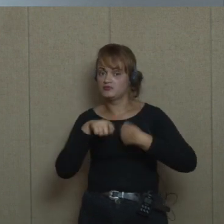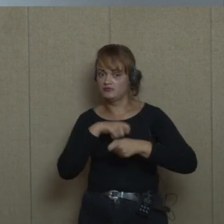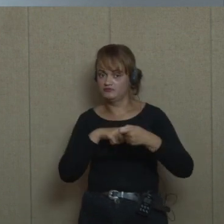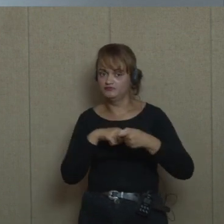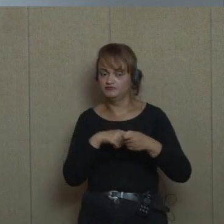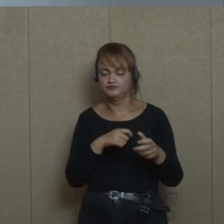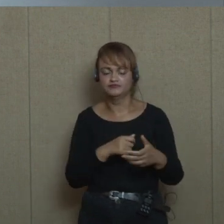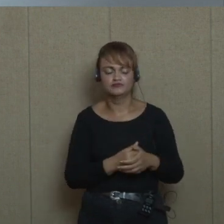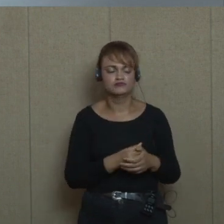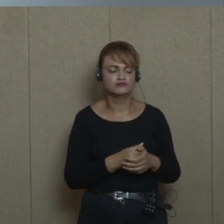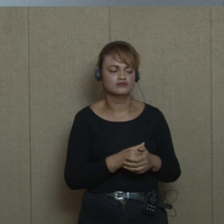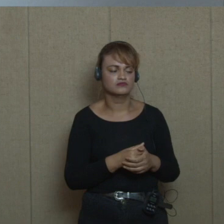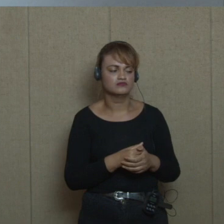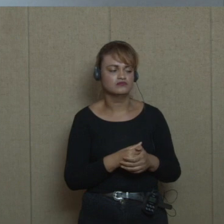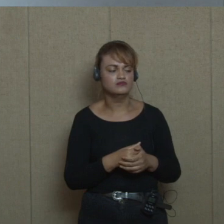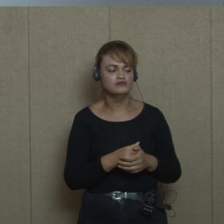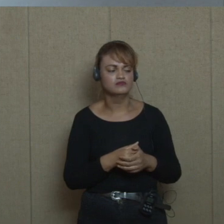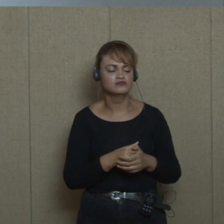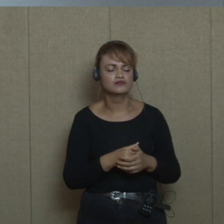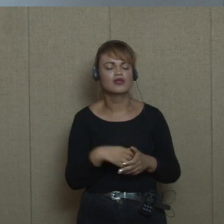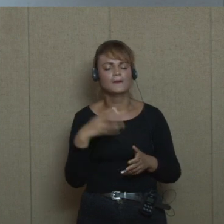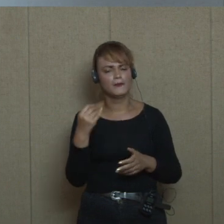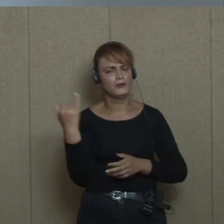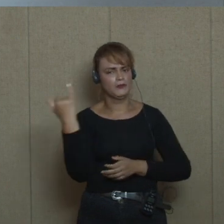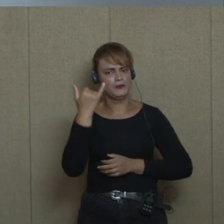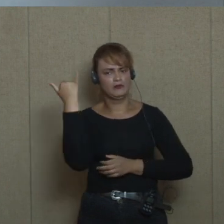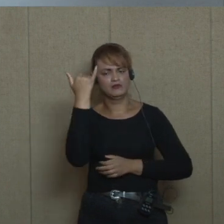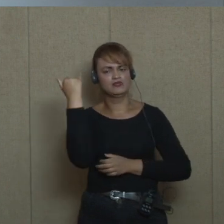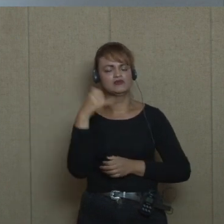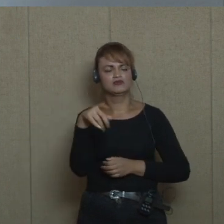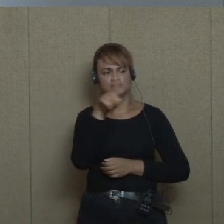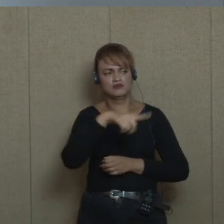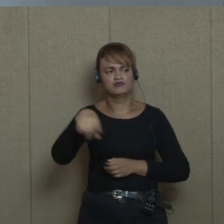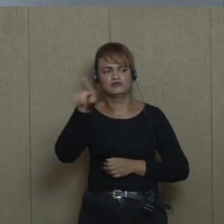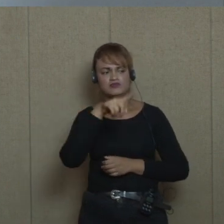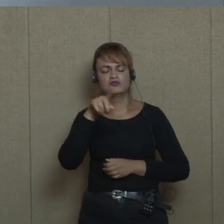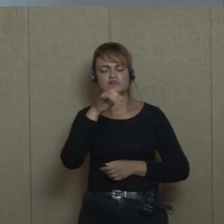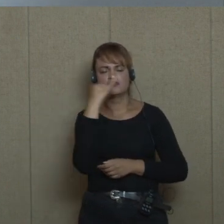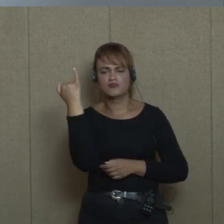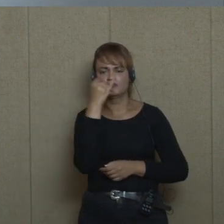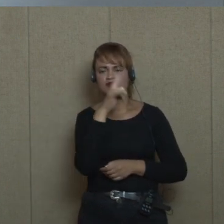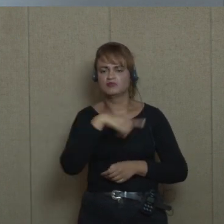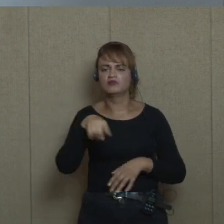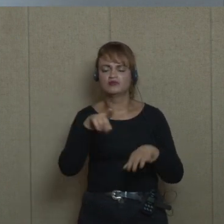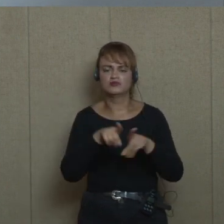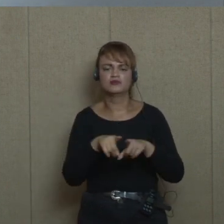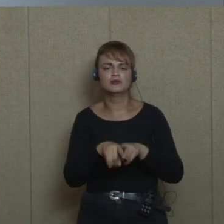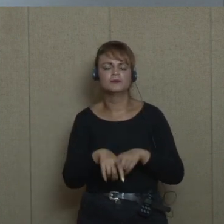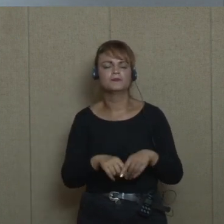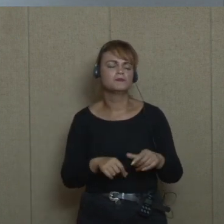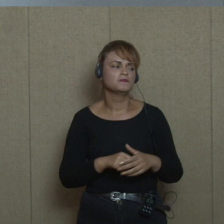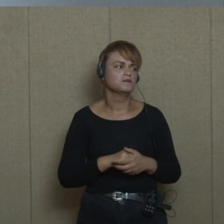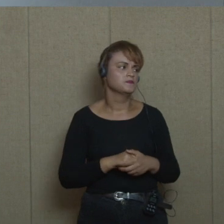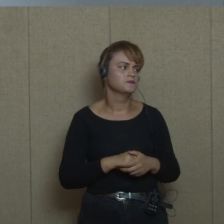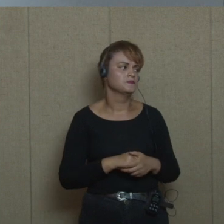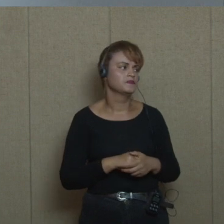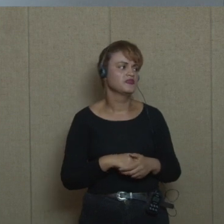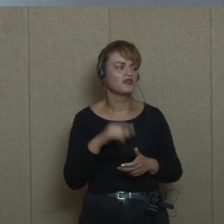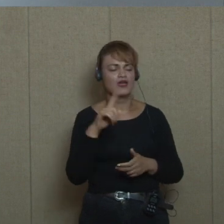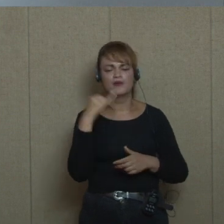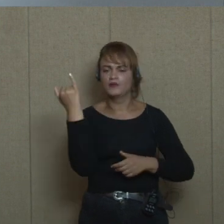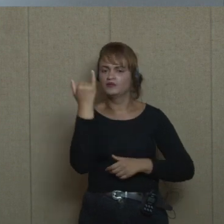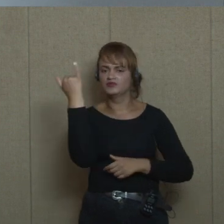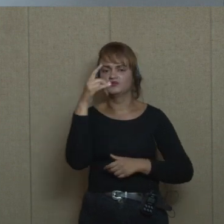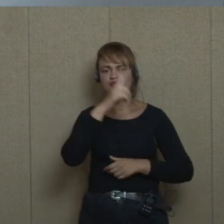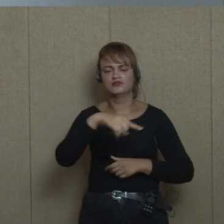e é muito importante para vocês e é importante para nós também. é importante para